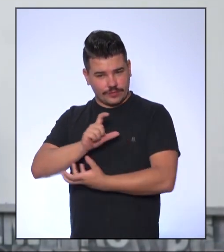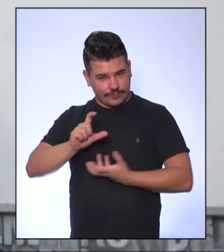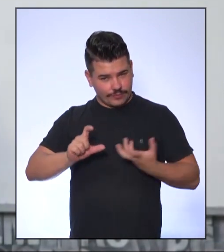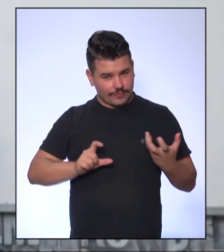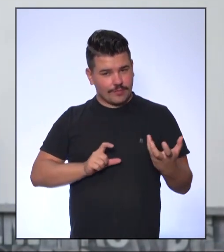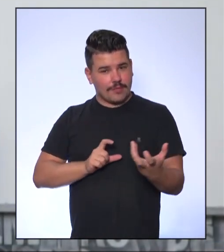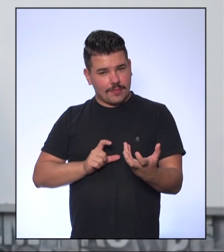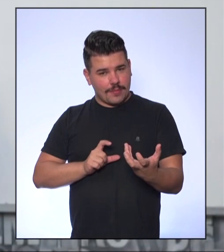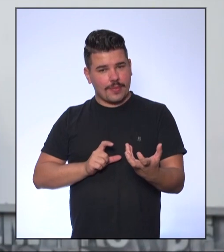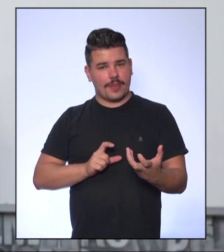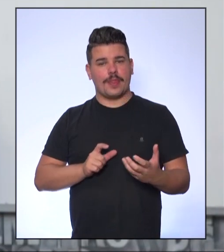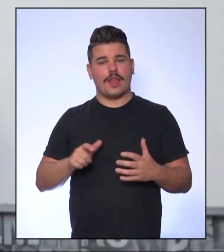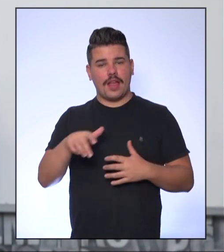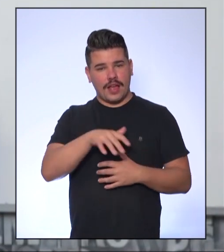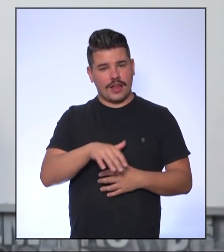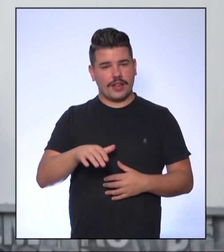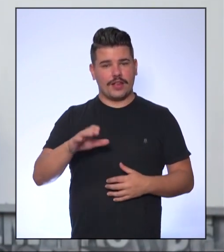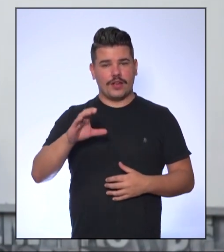Copérnico